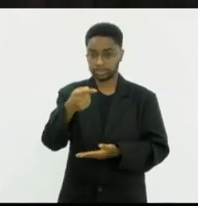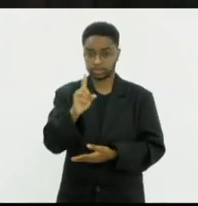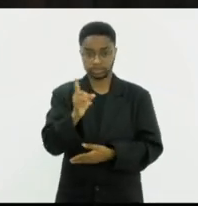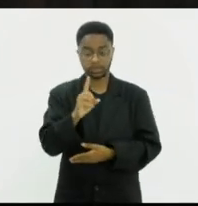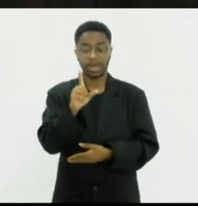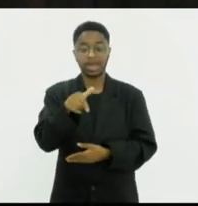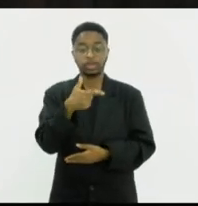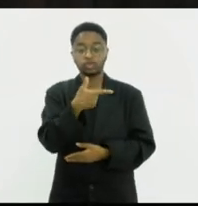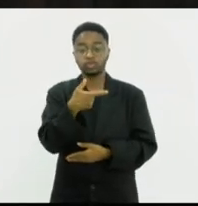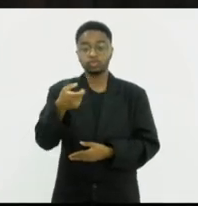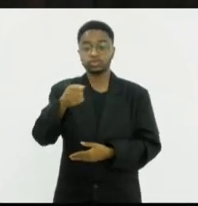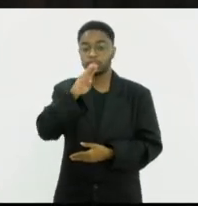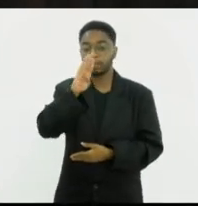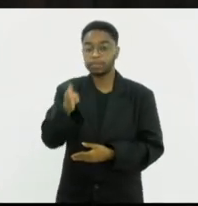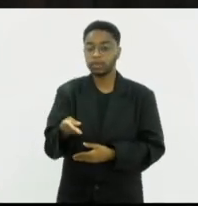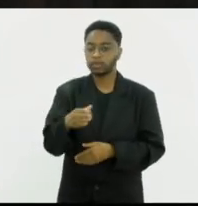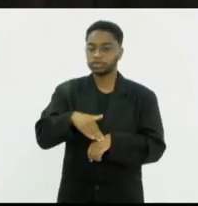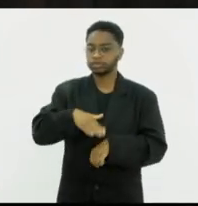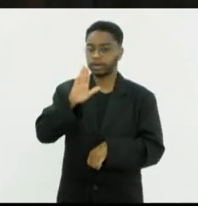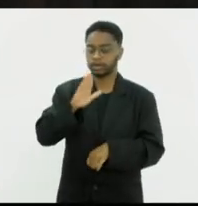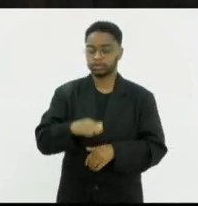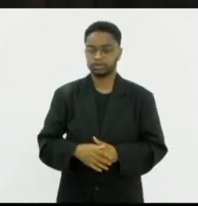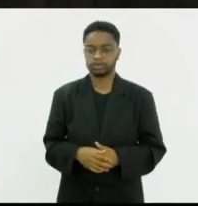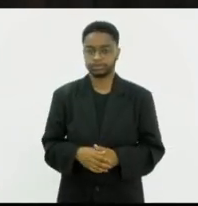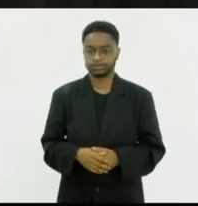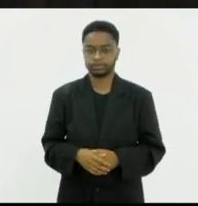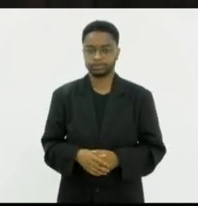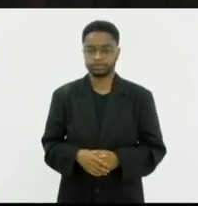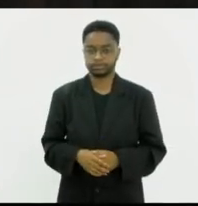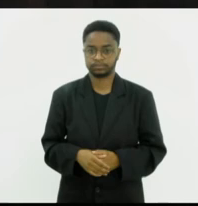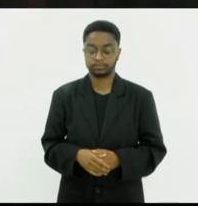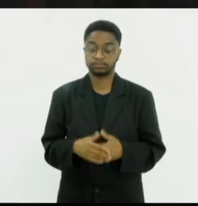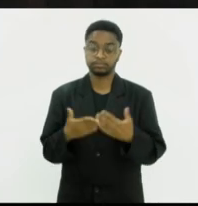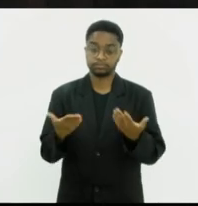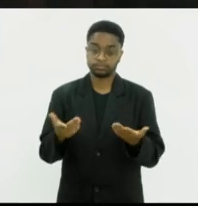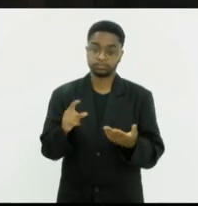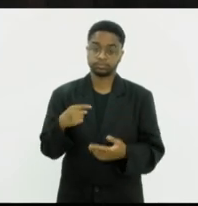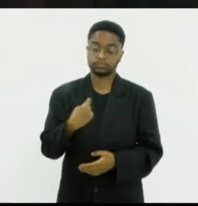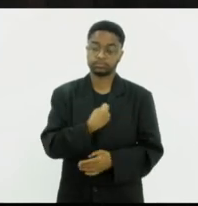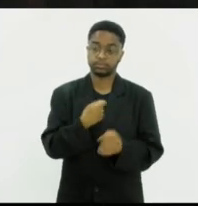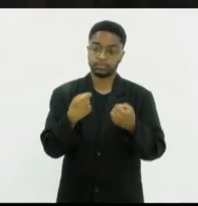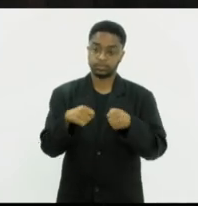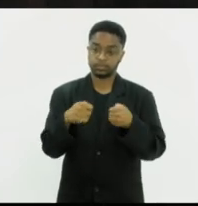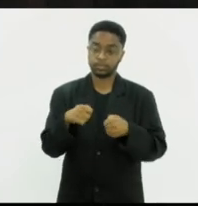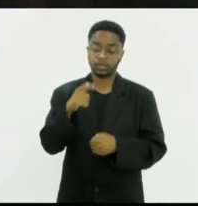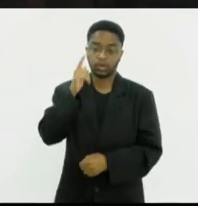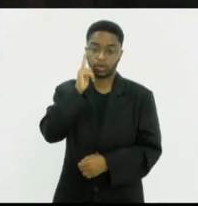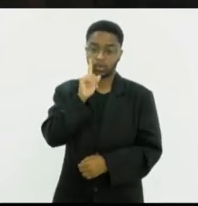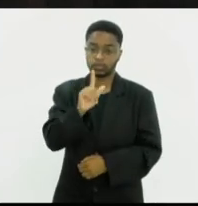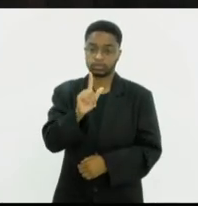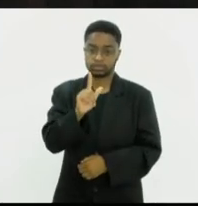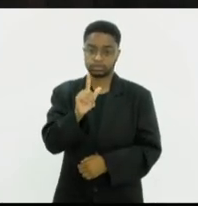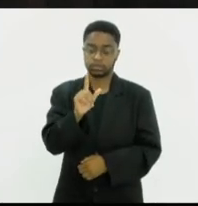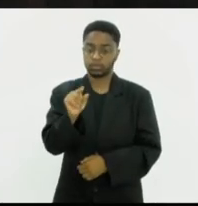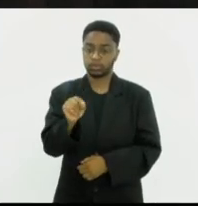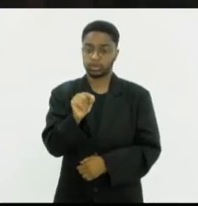de 200 bilhões de reais. Temos que, no mínimo, conseguirmos que